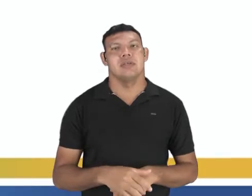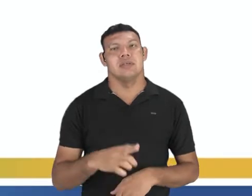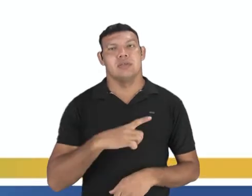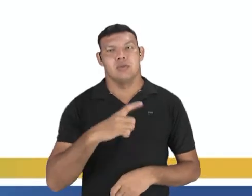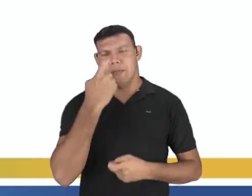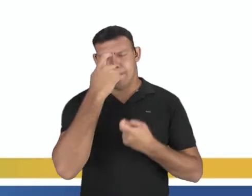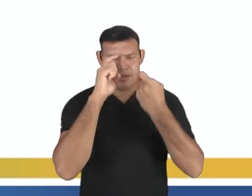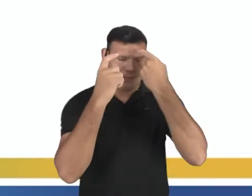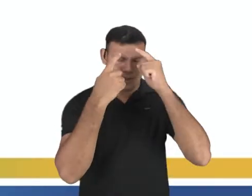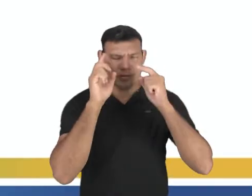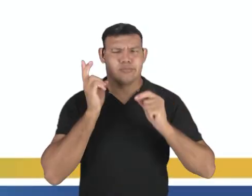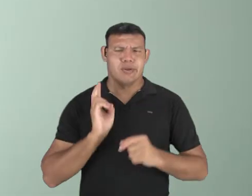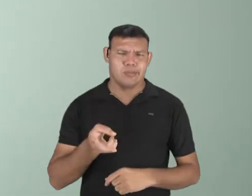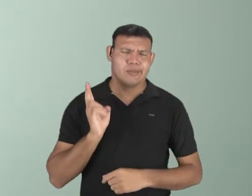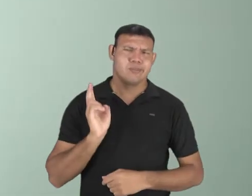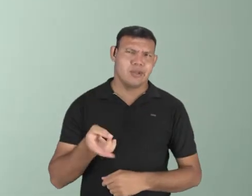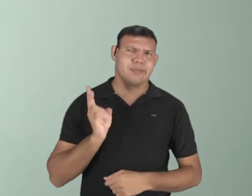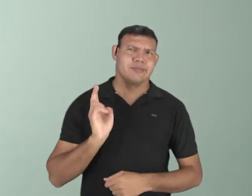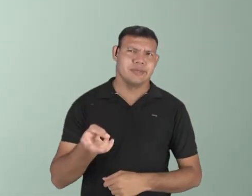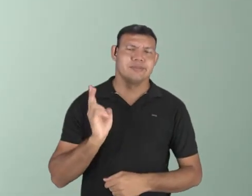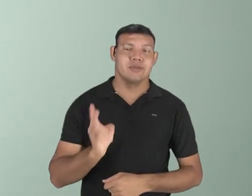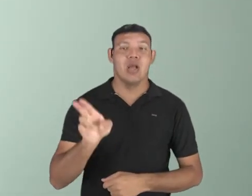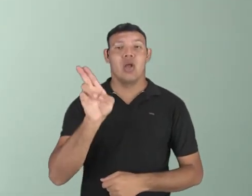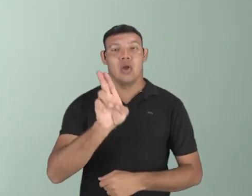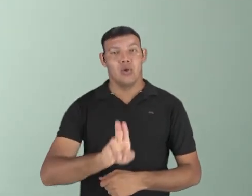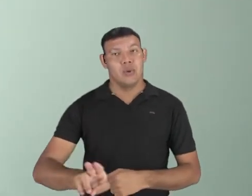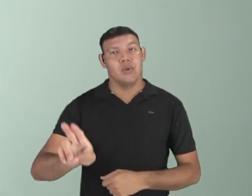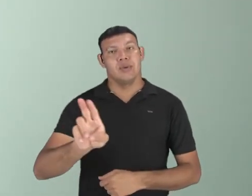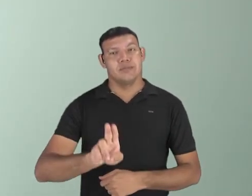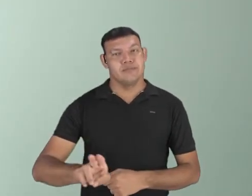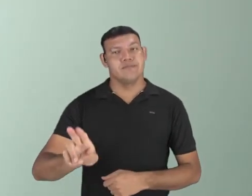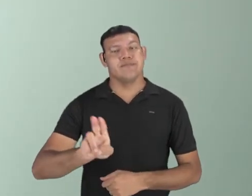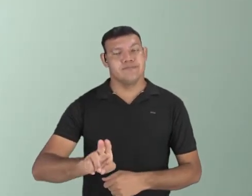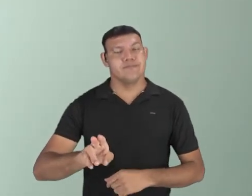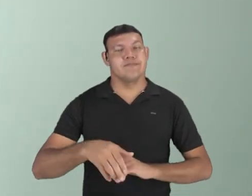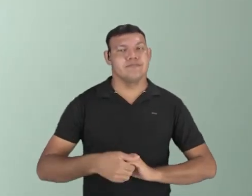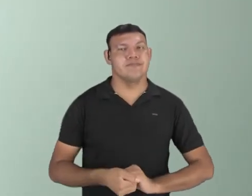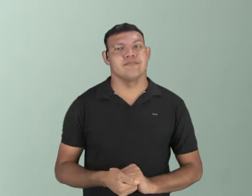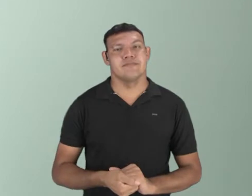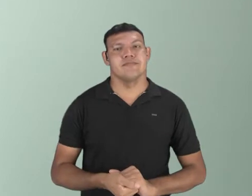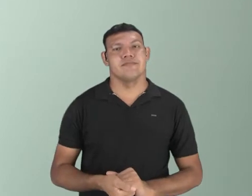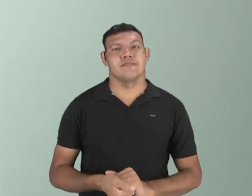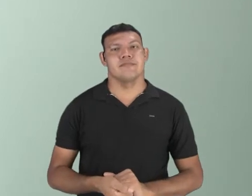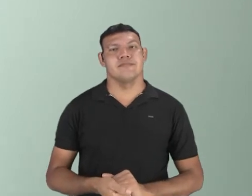ver, esse é um processo contínuo que tem que ser utilizada, essa ATP, né,